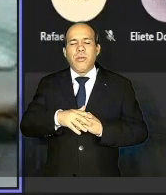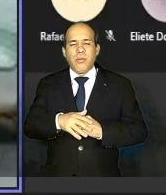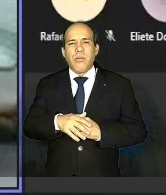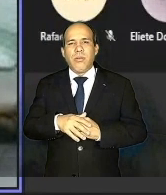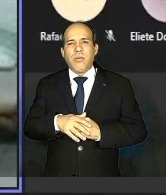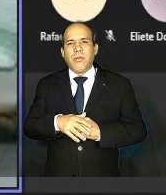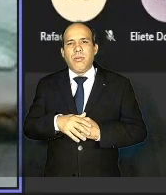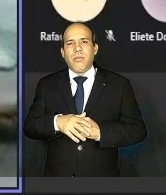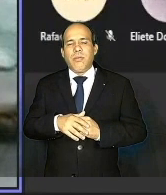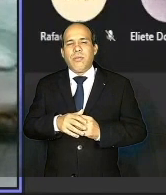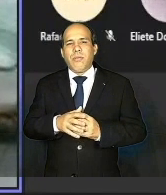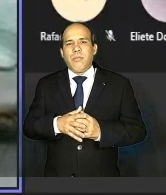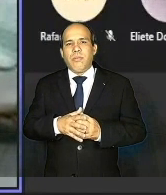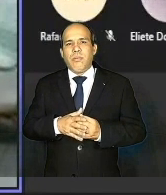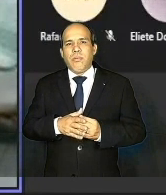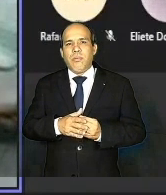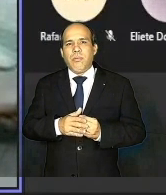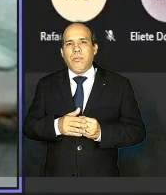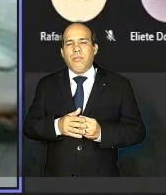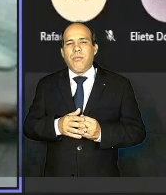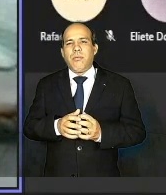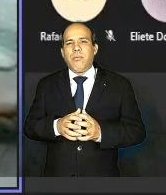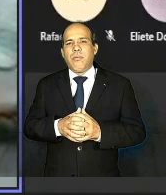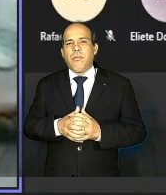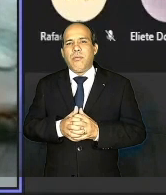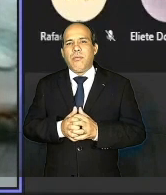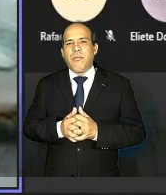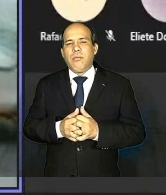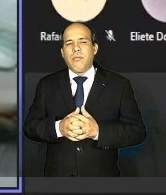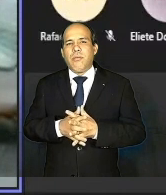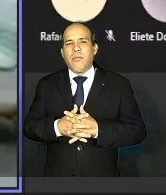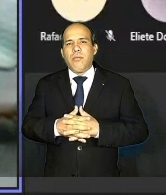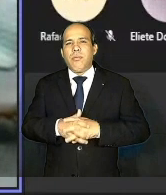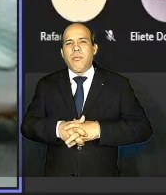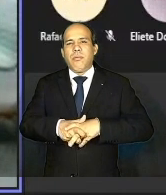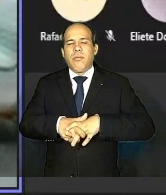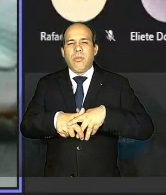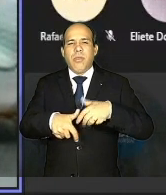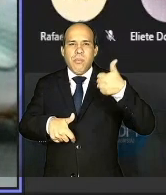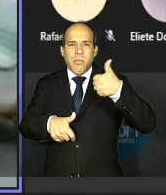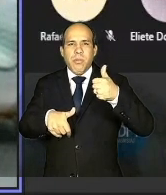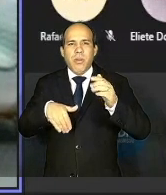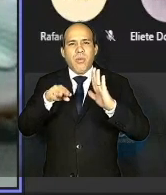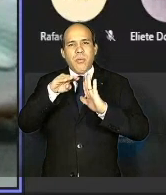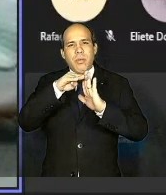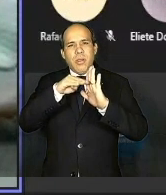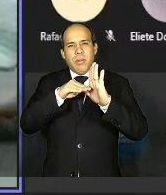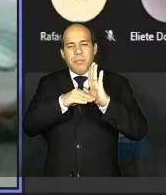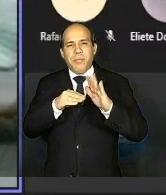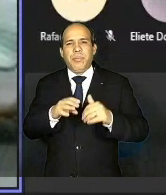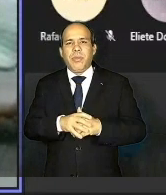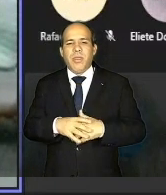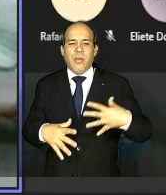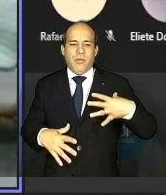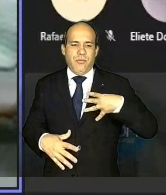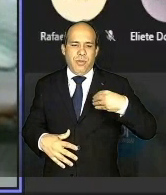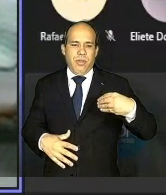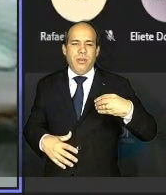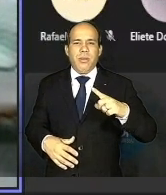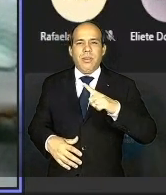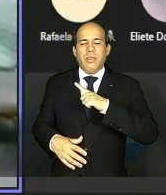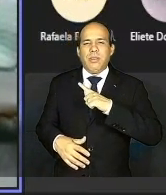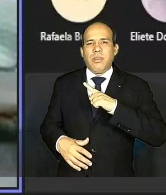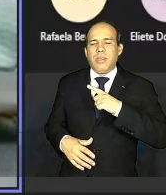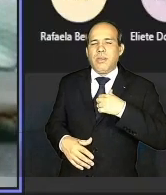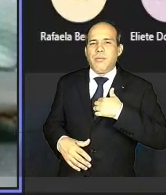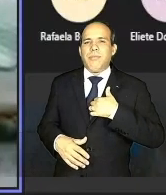sofreu mais. Traz reflexões muito pertinentes. Então, vamos aqui, então, estabelecer um primeiro parâmetro, se for da convergência